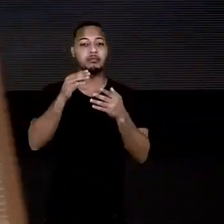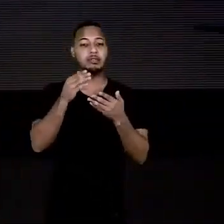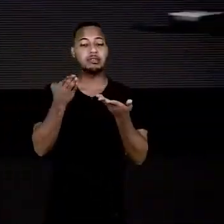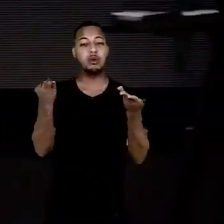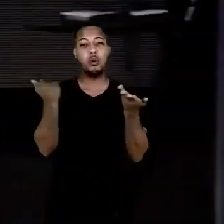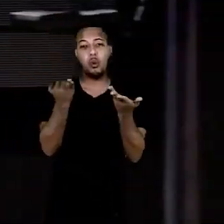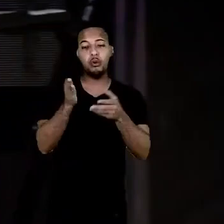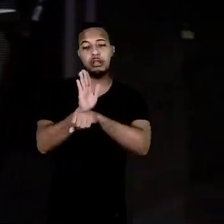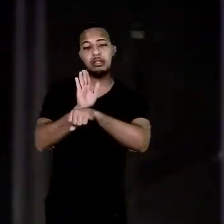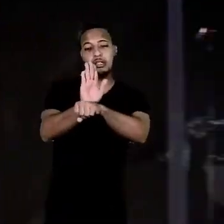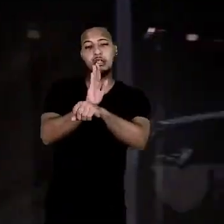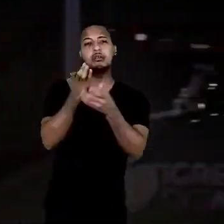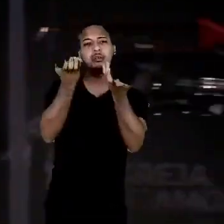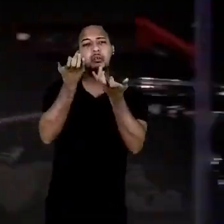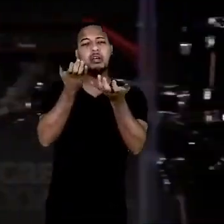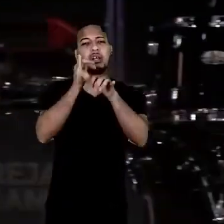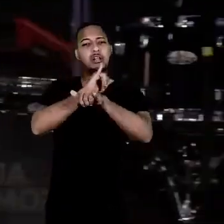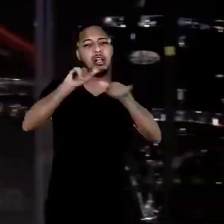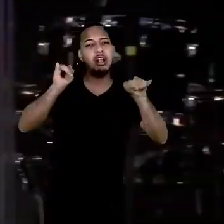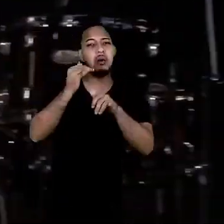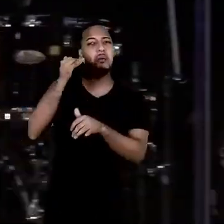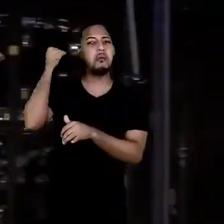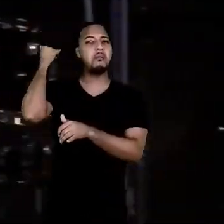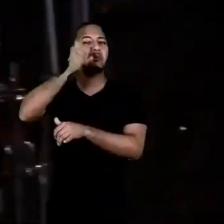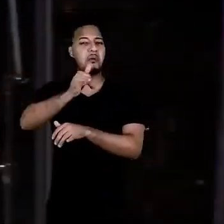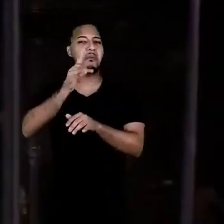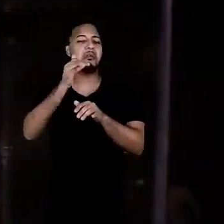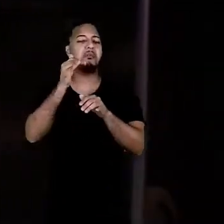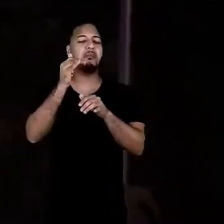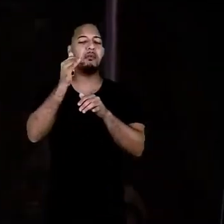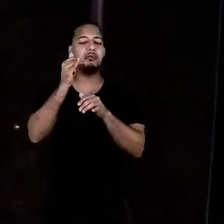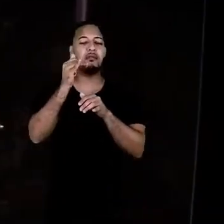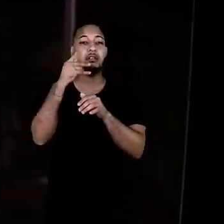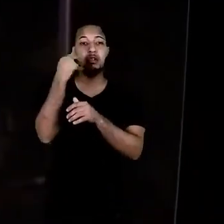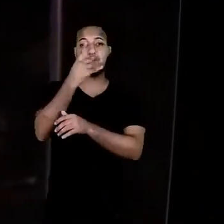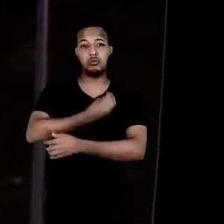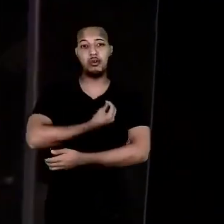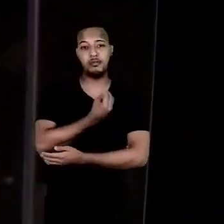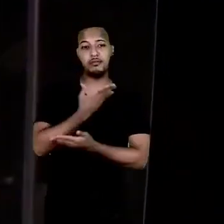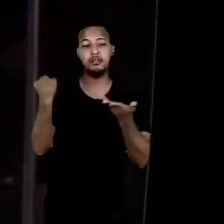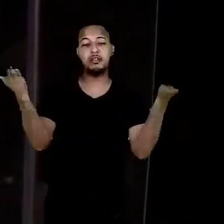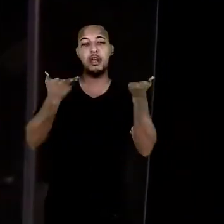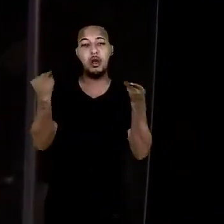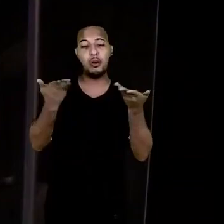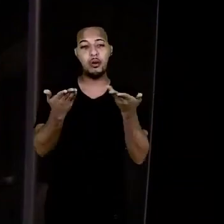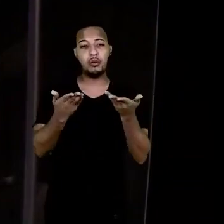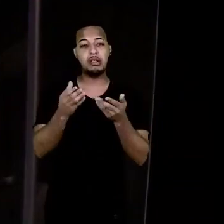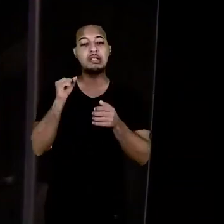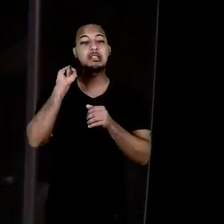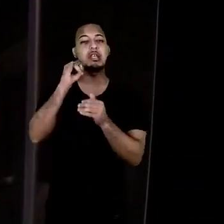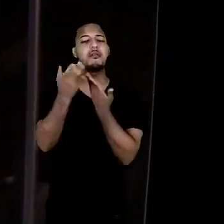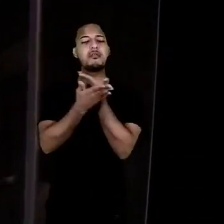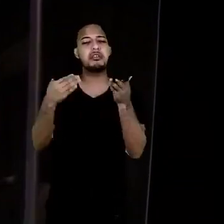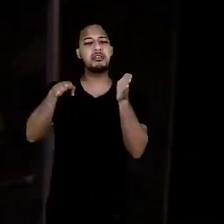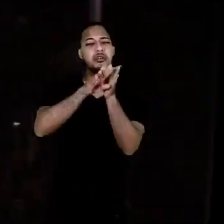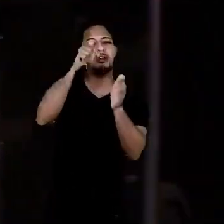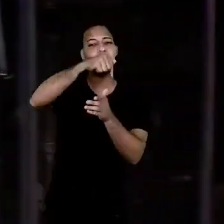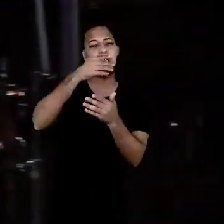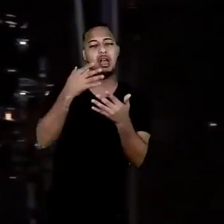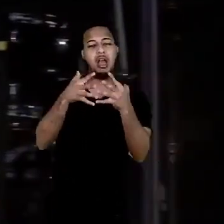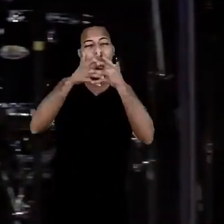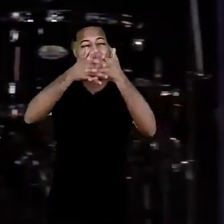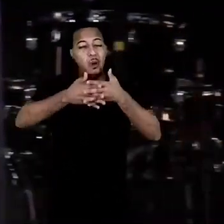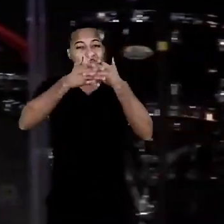quero trazer uma palavra profética para o seu coração. Ei, hoje, se você entrou aqui perdido, sabe,